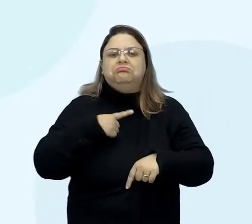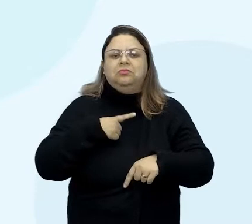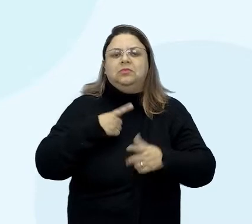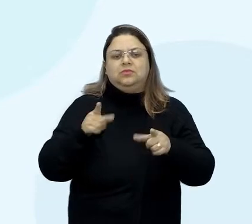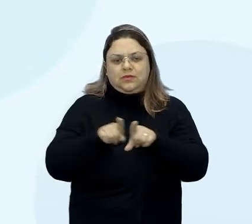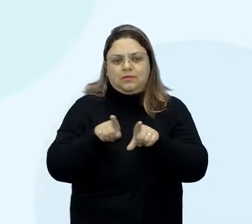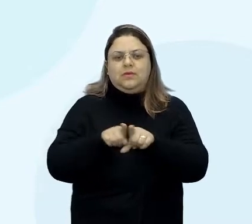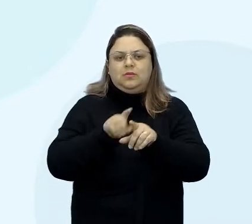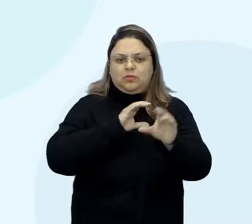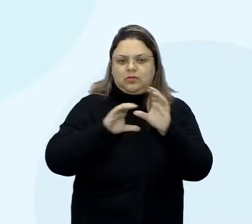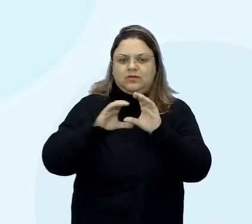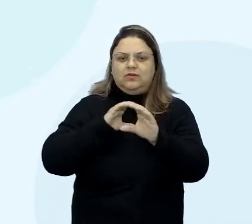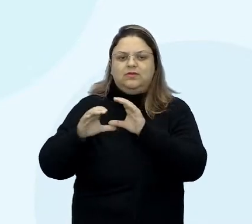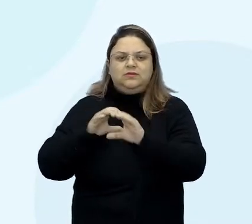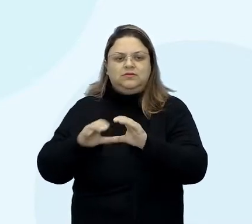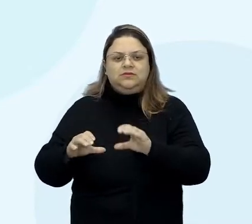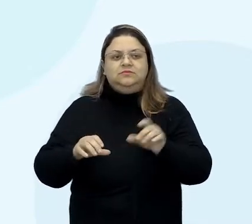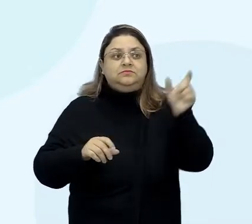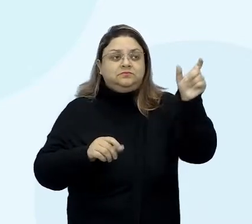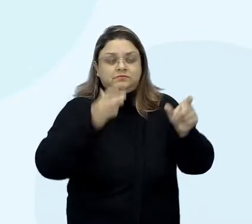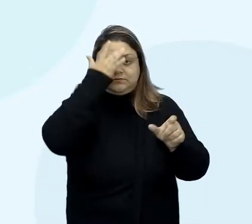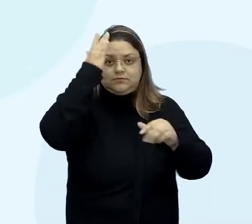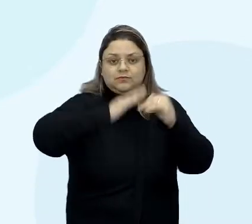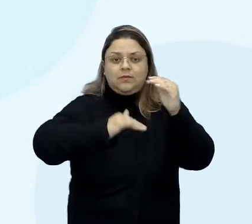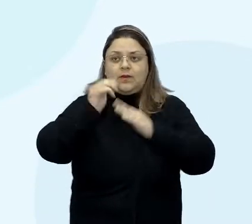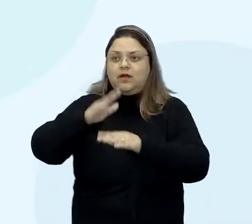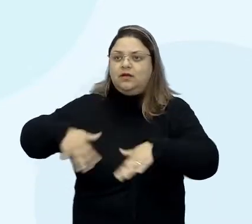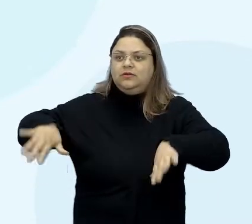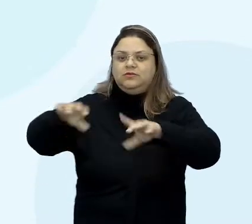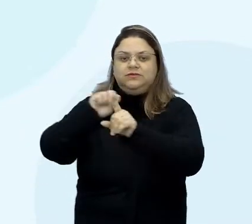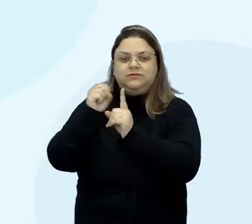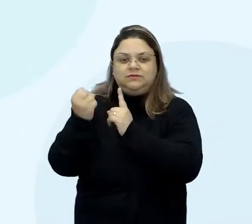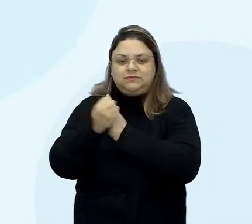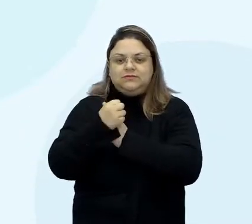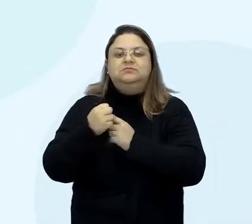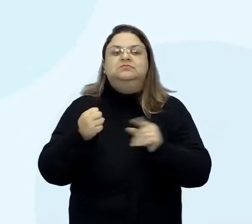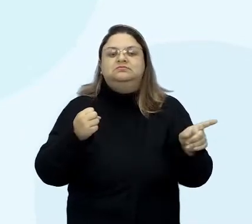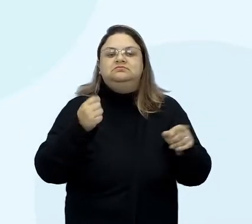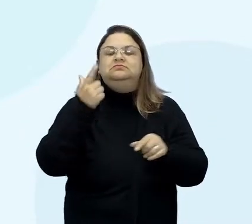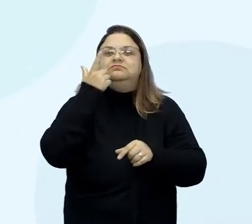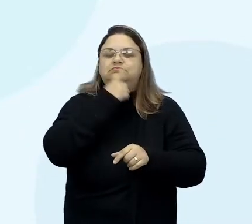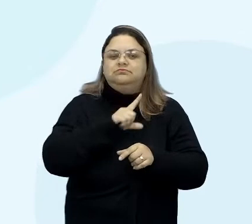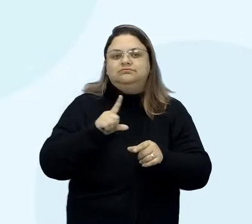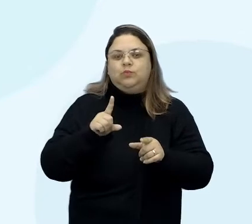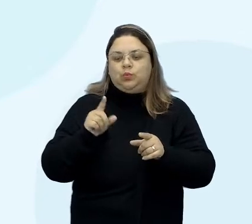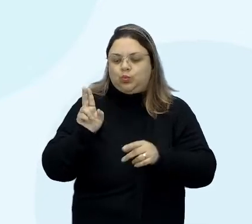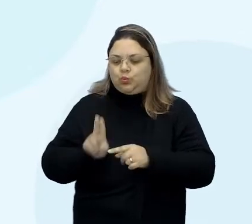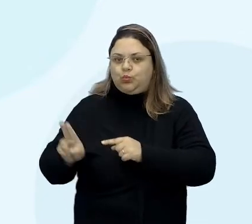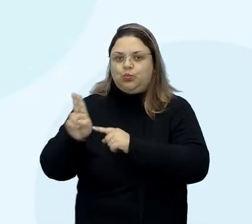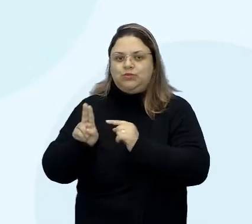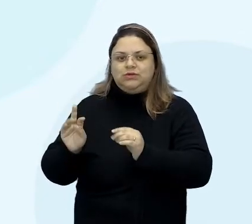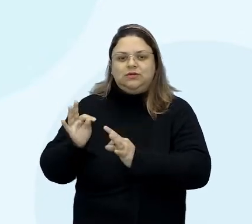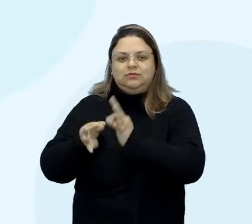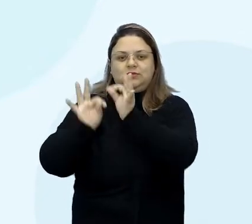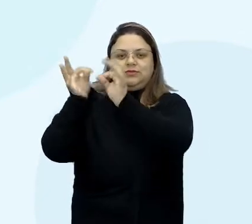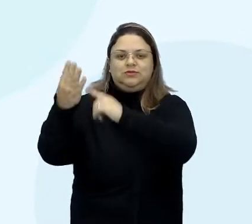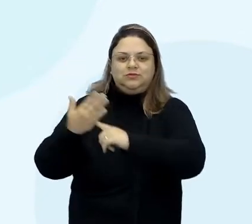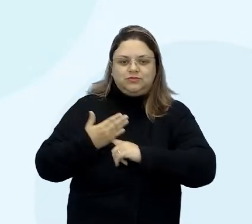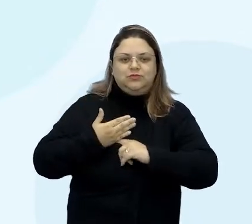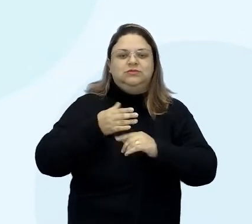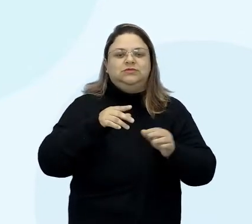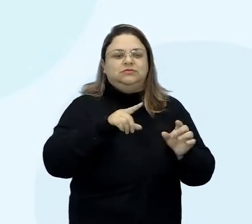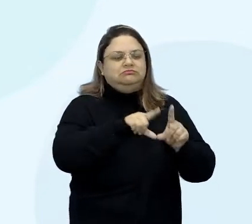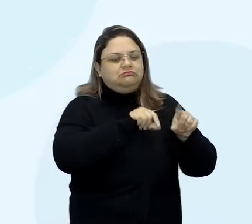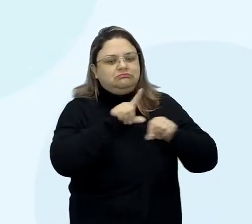do sujeito em suas práticas sociais para fazer uso crítico dessa mídia em práticas de seleção, compreensão, produção